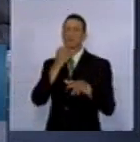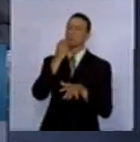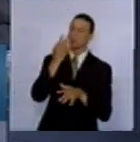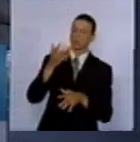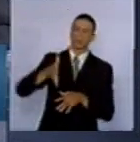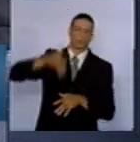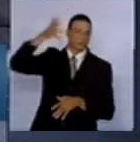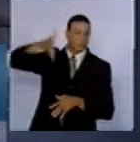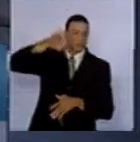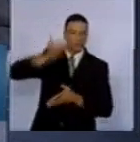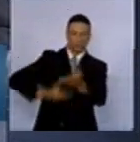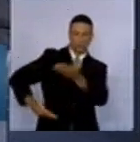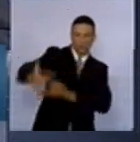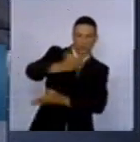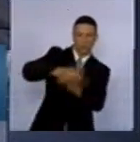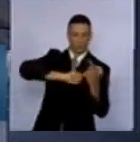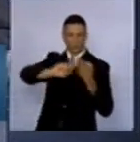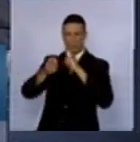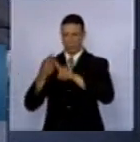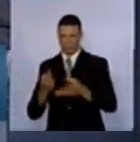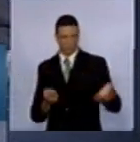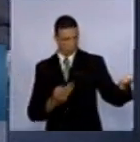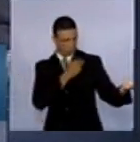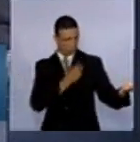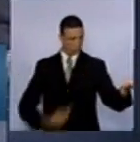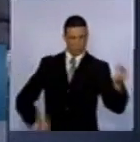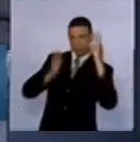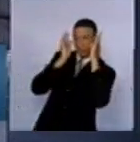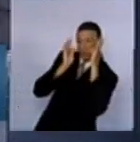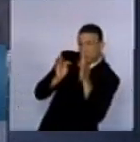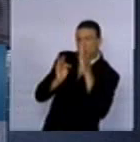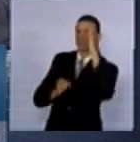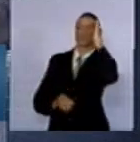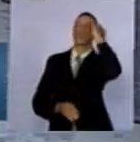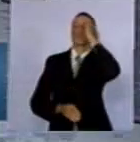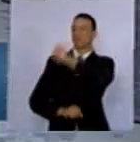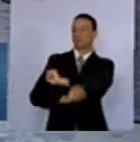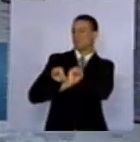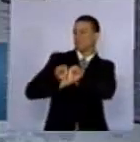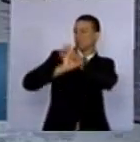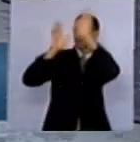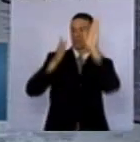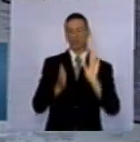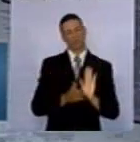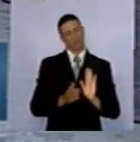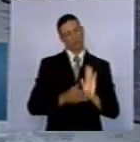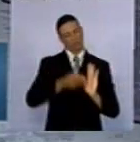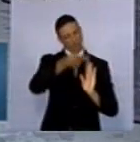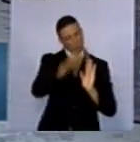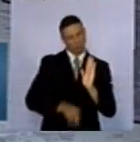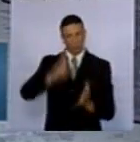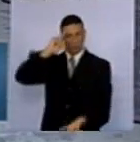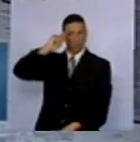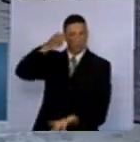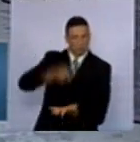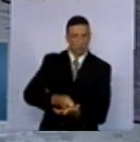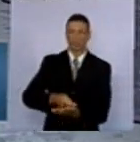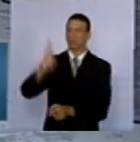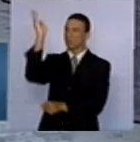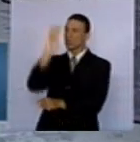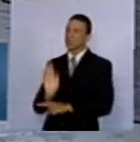é um bom contraditório para que vossa excelência possa dentro da sua consciência como relator e suas ministros tomarem a melhor decisão pelo Brasil